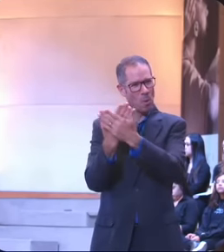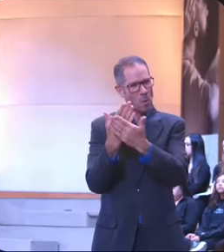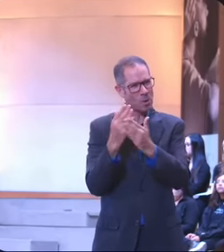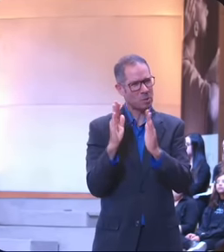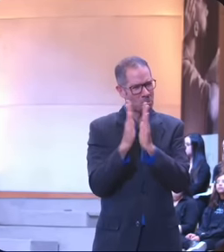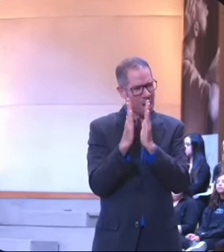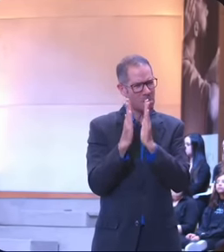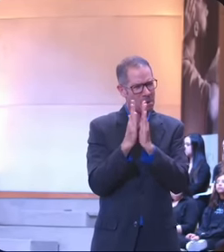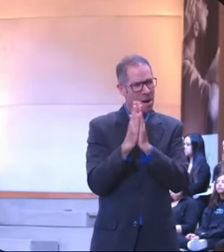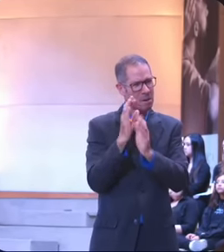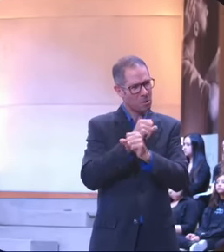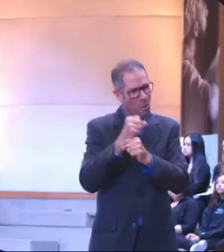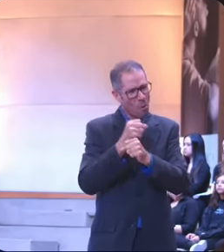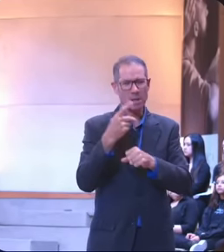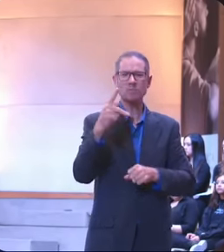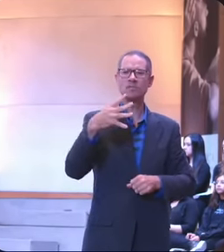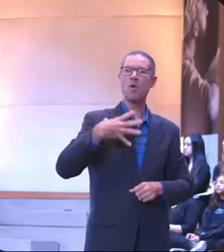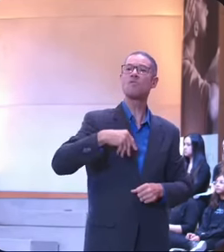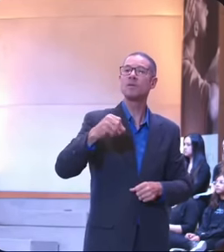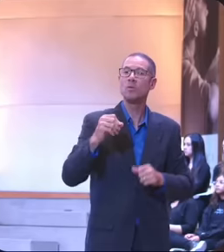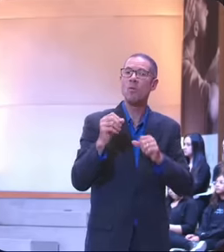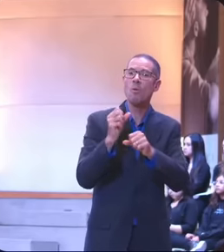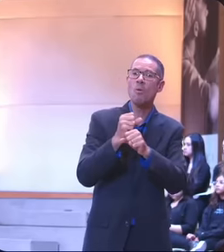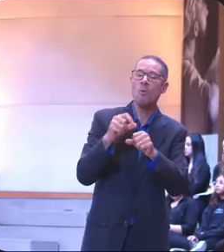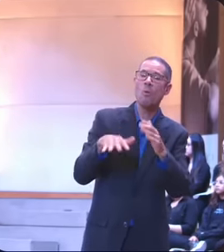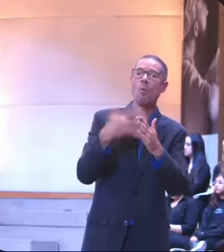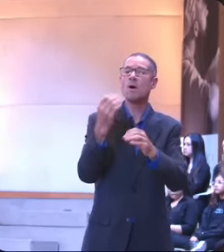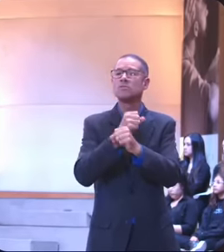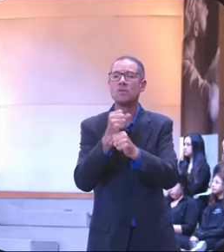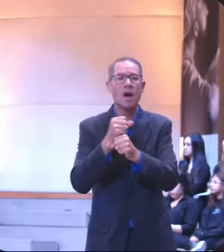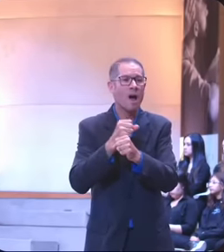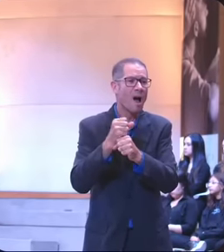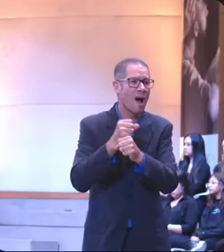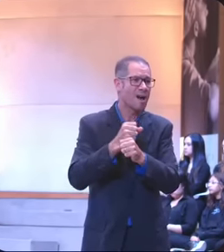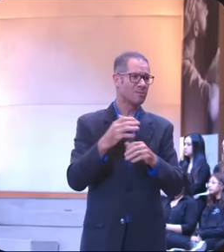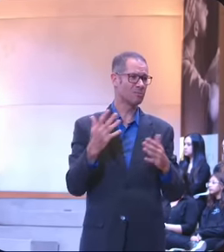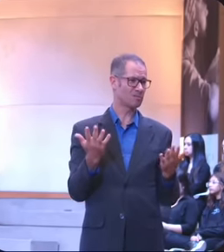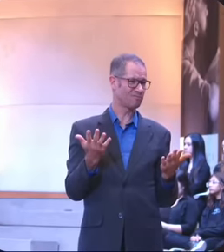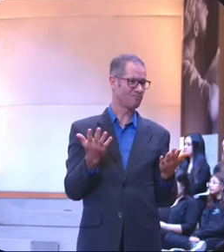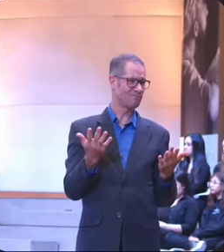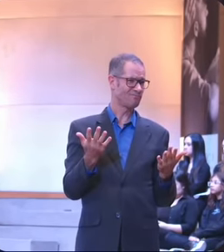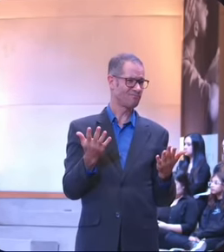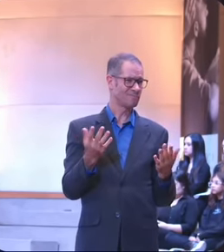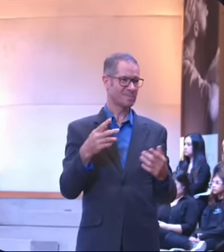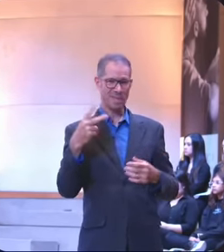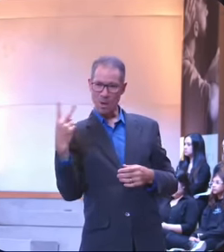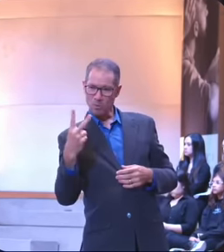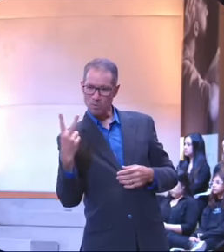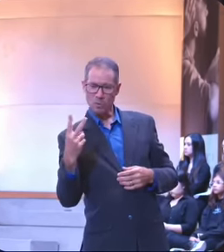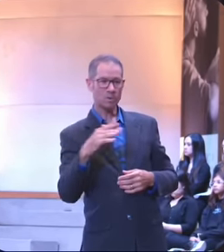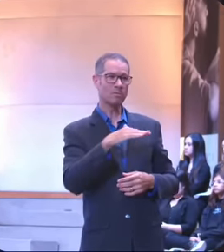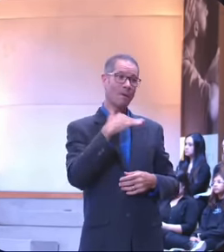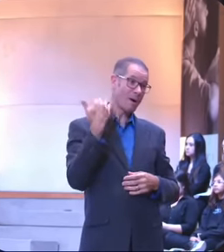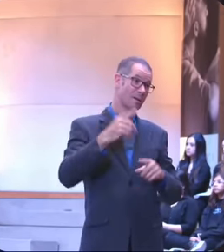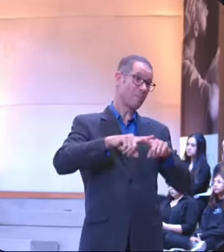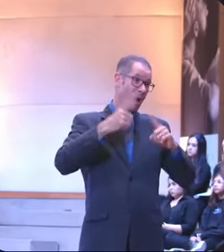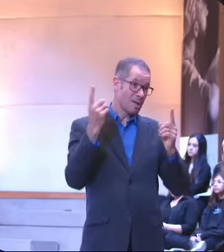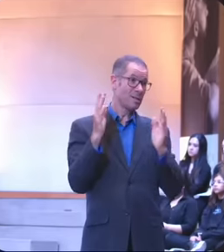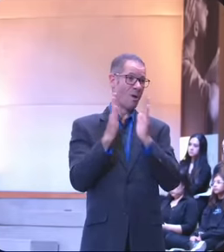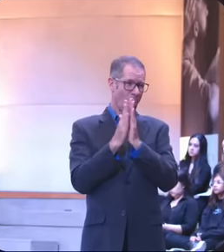filhos? Pelo seu filho? Quantos anos? Não? Já morreu? Os dois morreram, mas